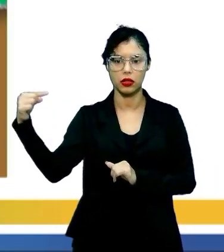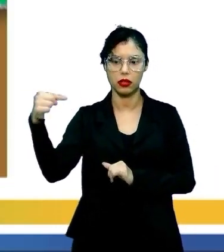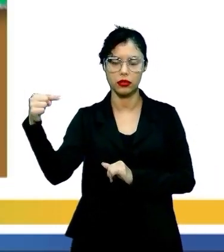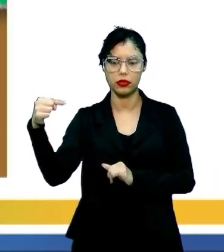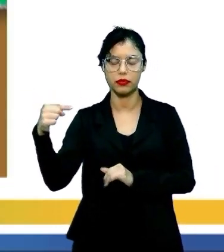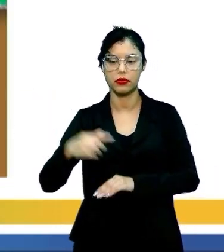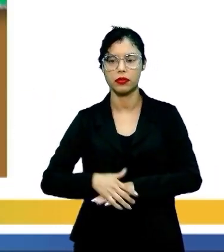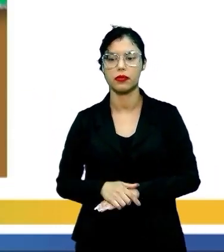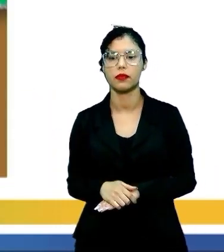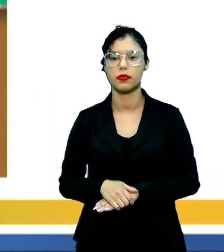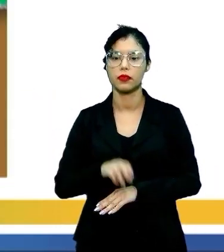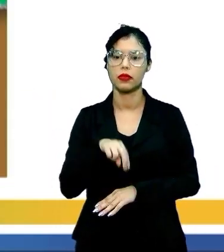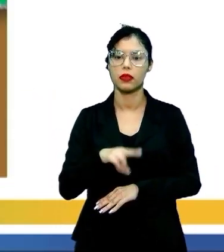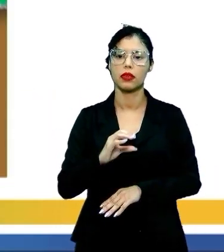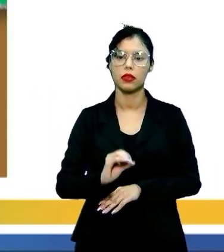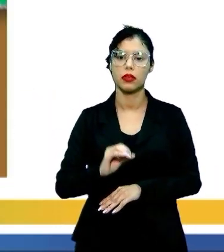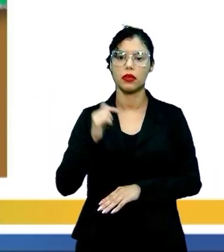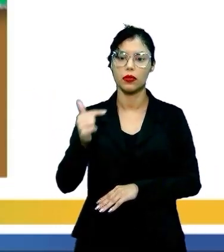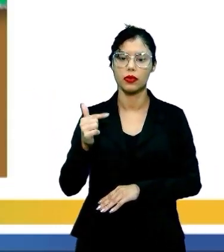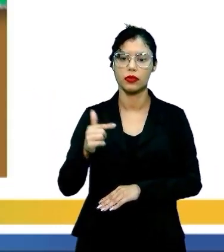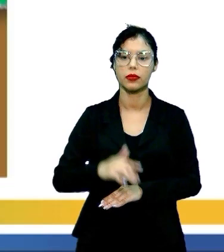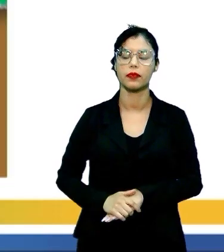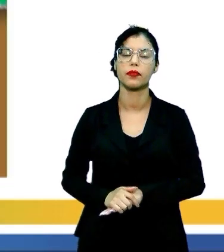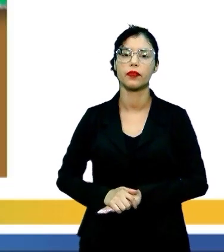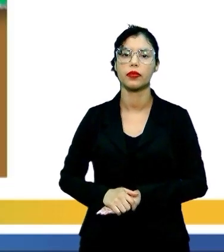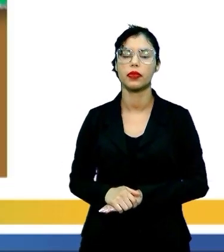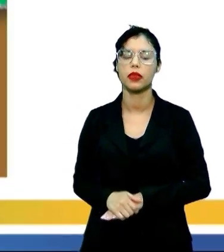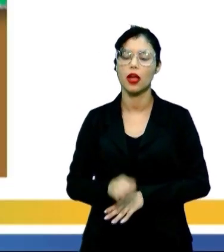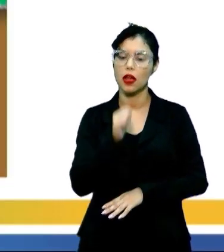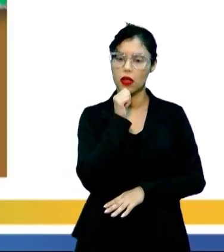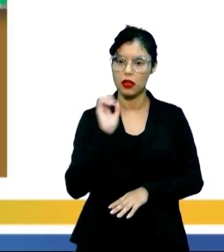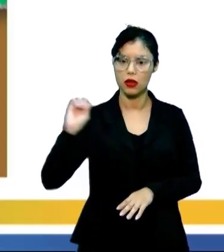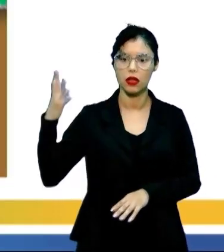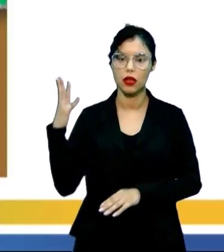que é o nitrito mesmo? É NO2.